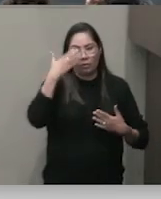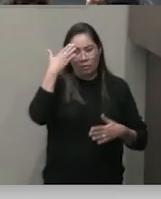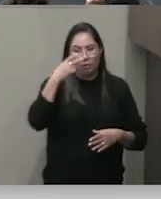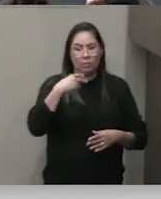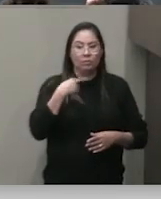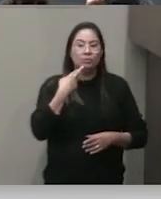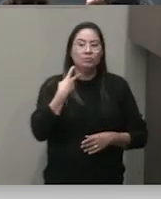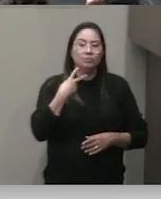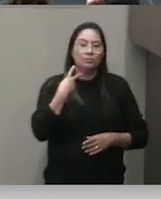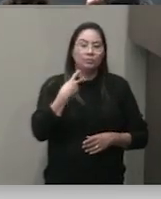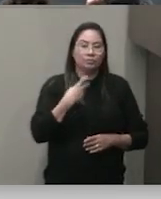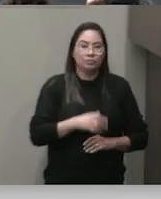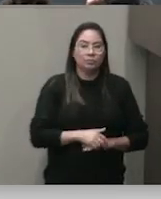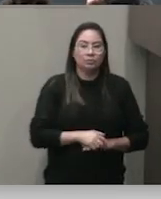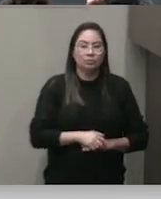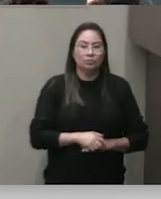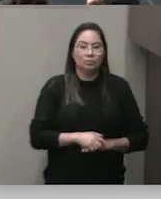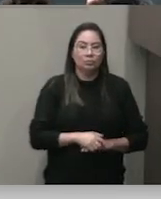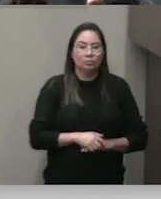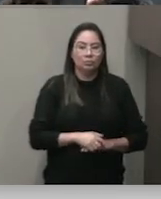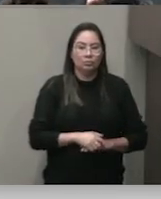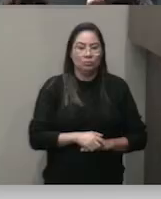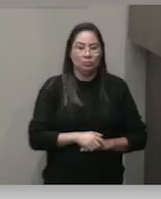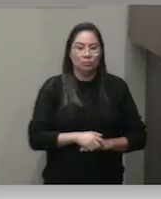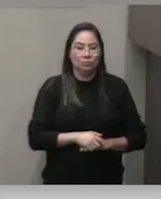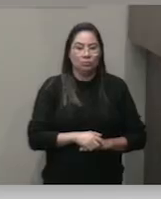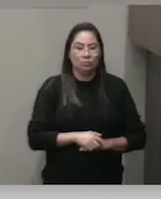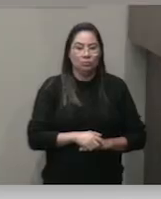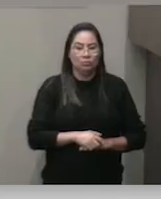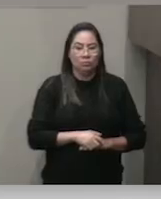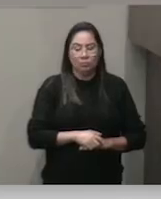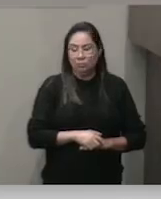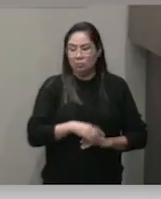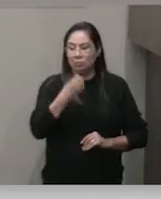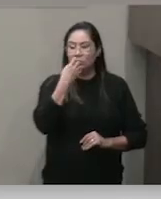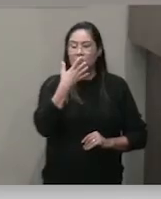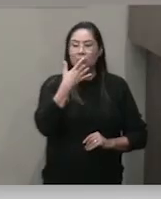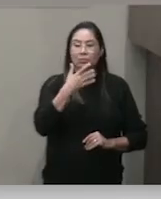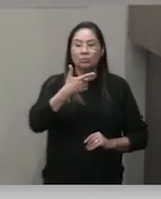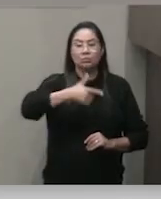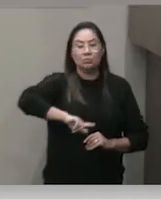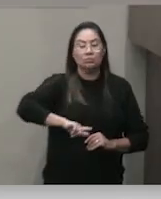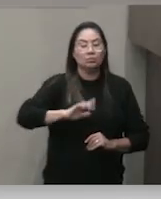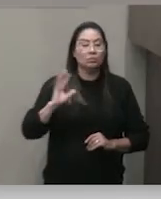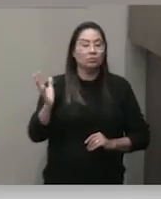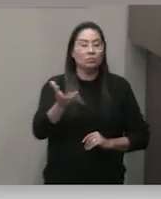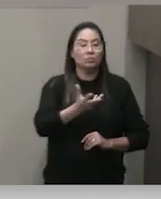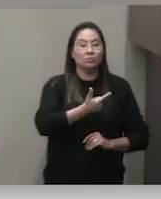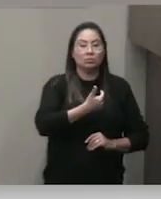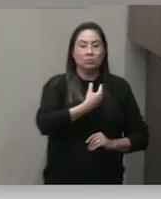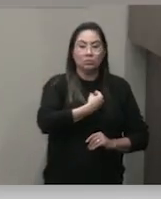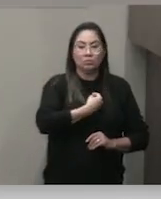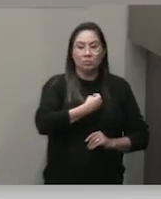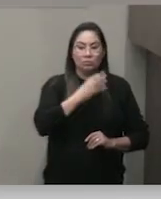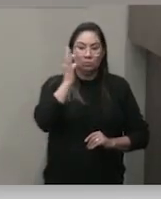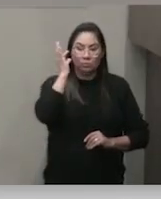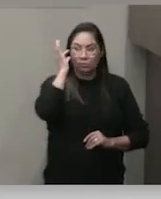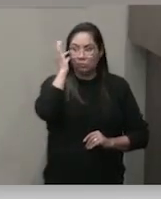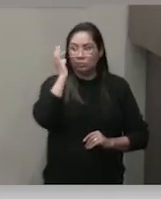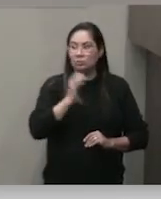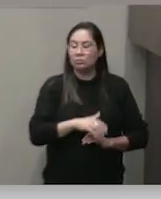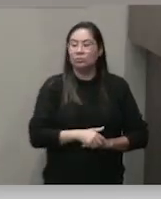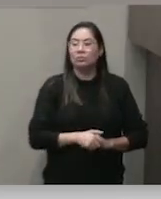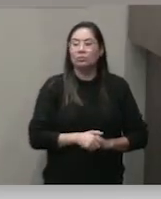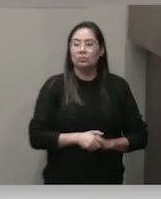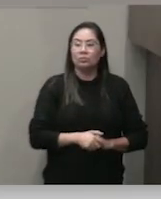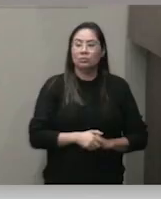Rafael Colucci. Bom, senhores, primeiramente, uma boa tarde novamente a todos que nos honram com a sua presença.